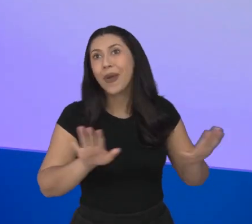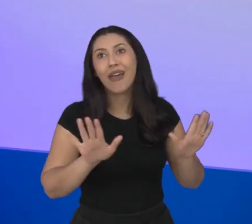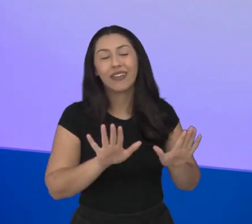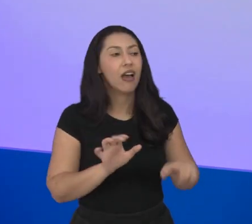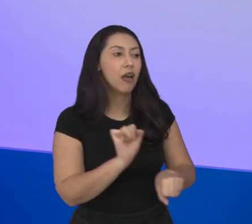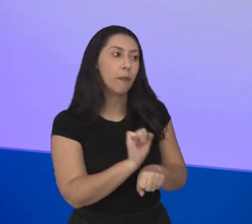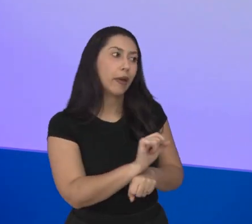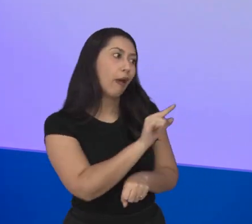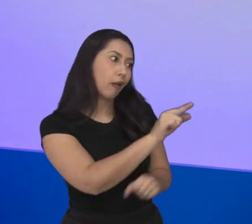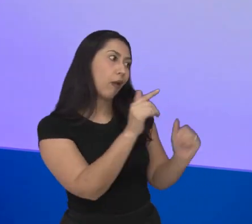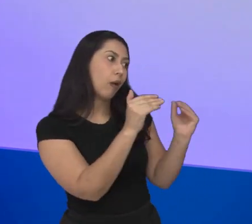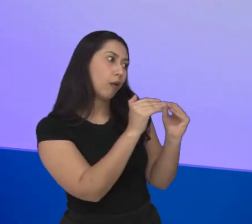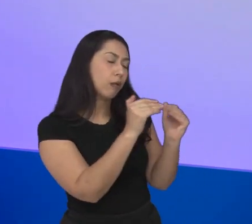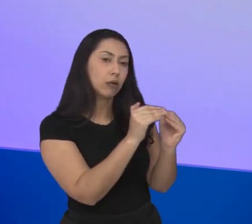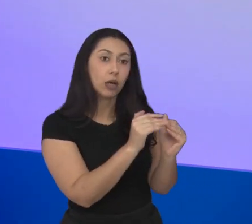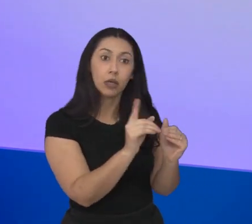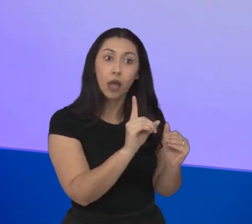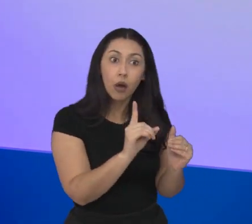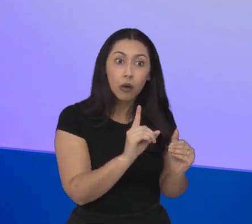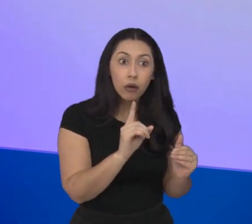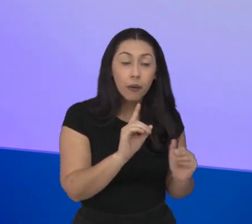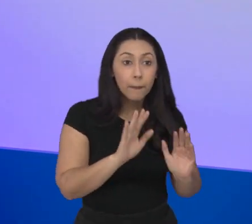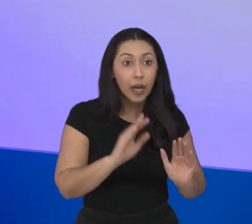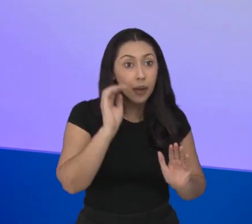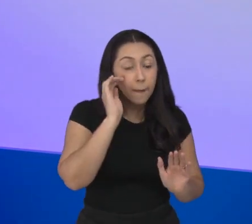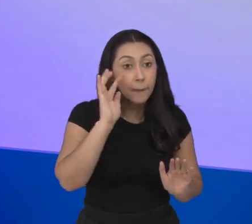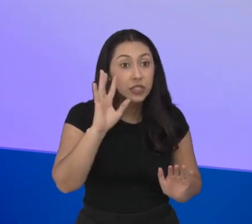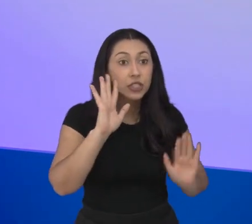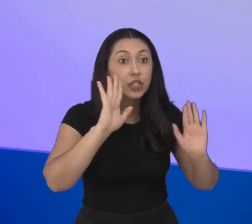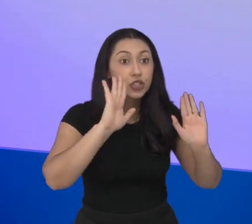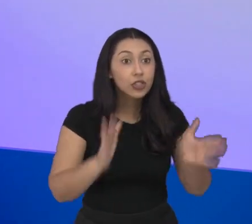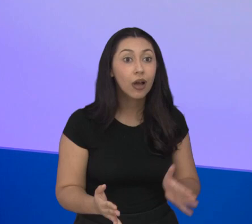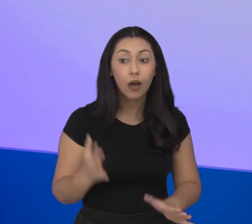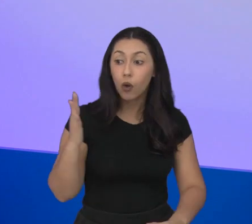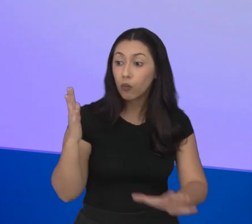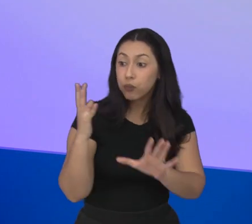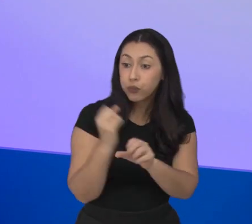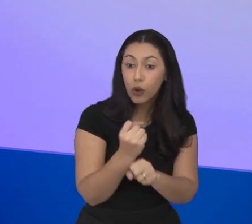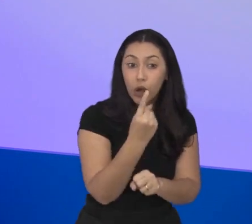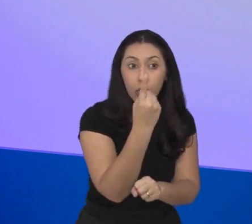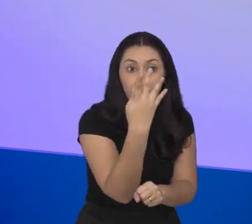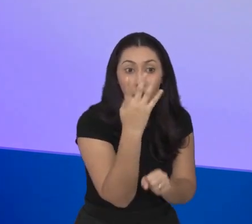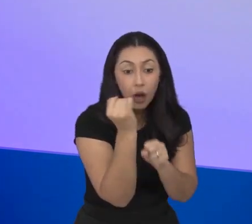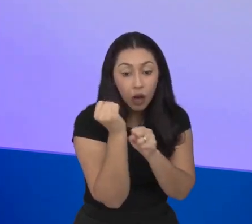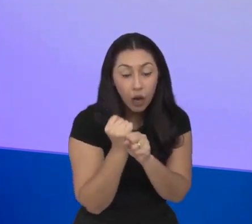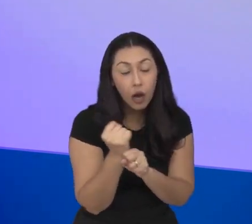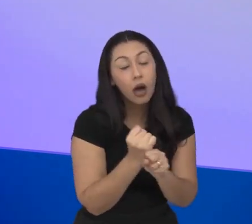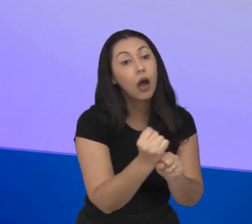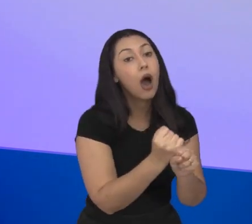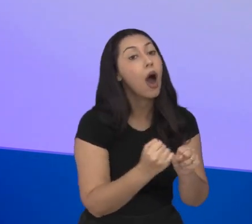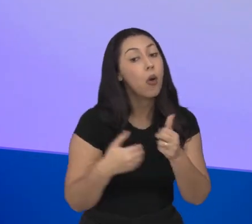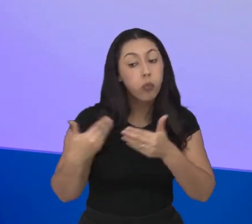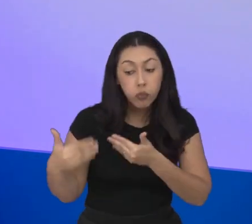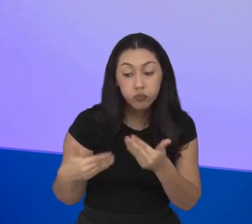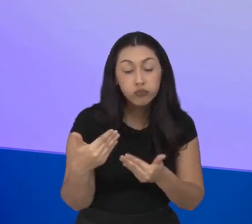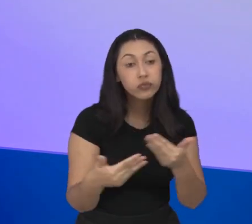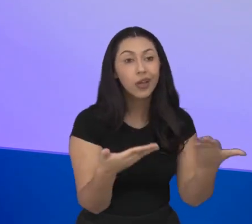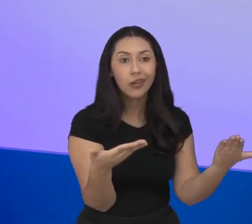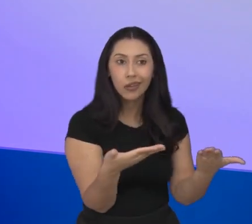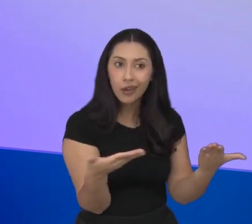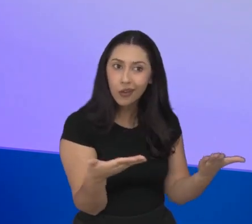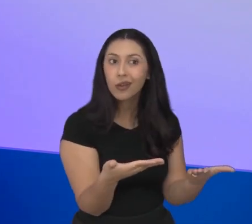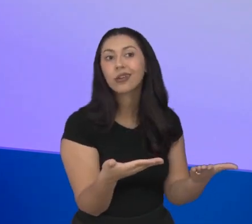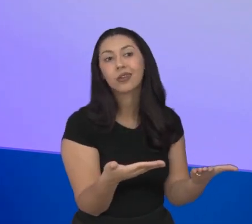outro para se divorciar. Aí pensem vocês que nós temos 14 anos de construções de várias decisões e agora, em 2024, o